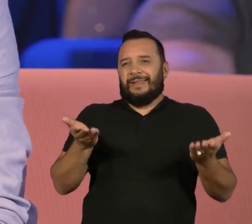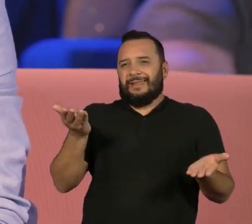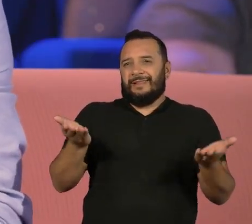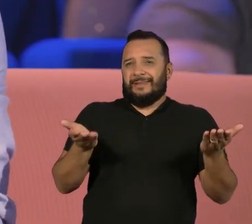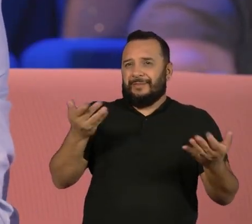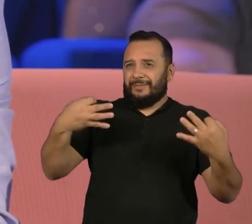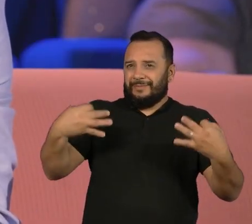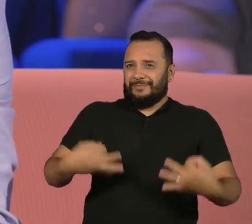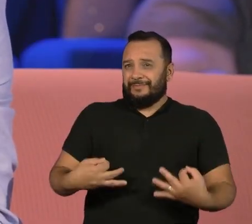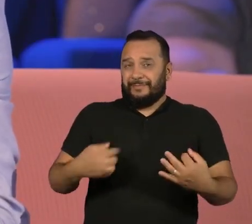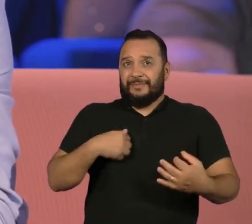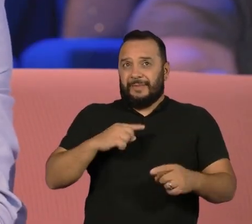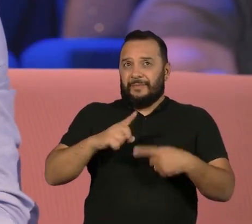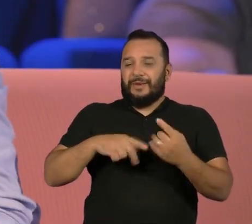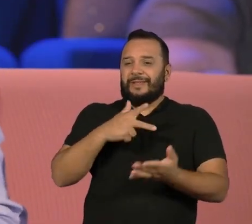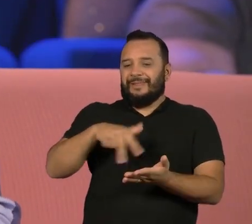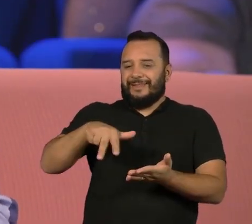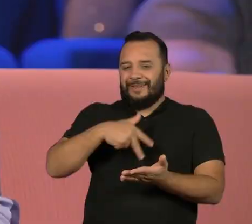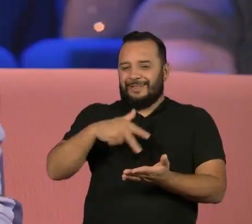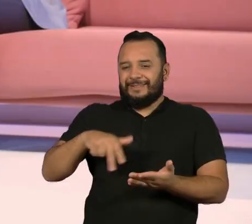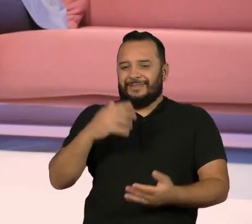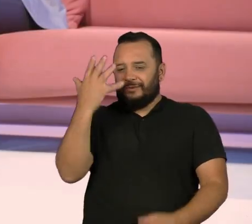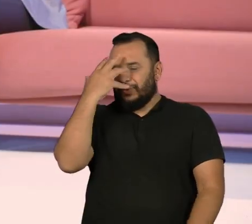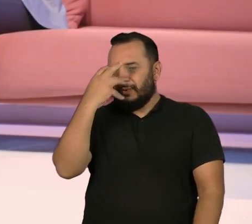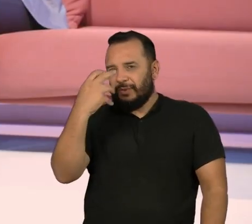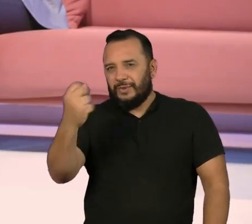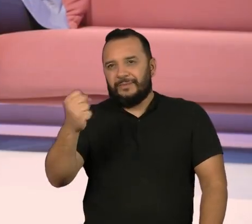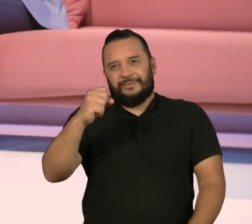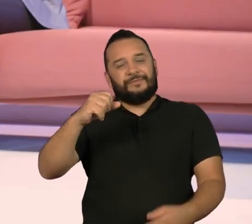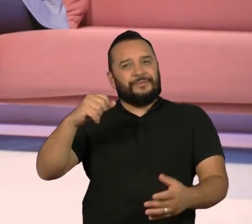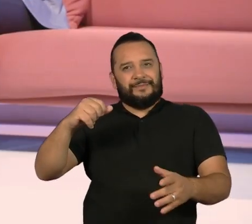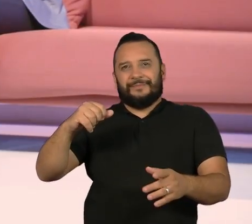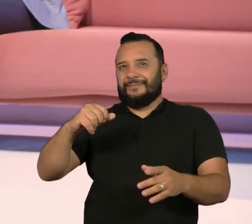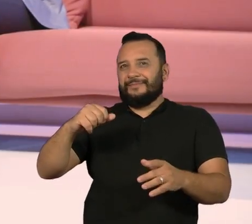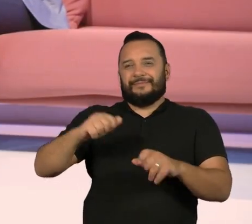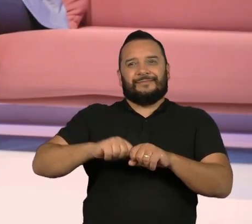depois a dança acabou me levando para o mundo. Eu